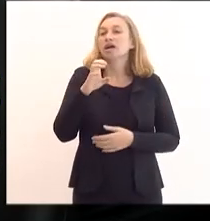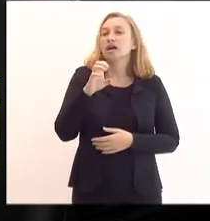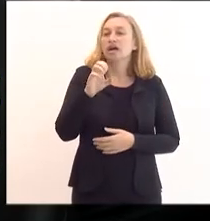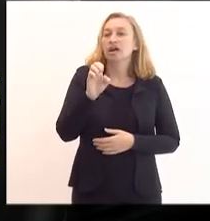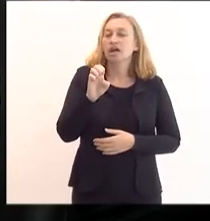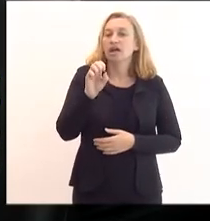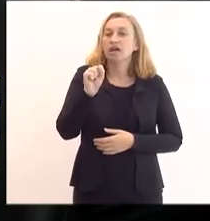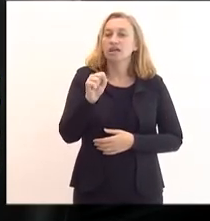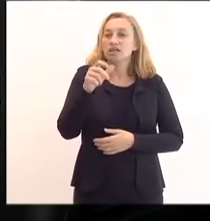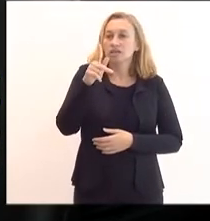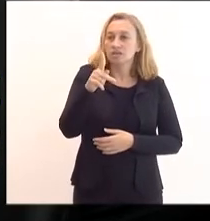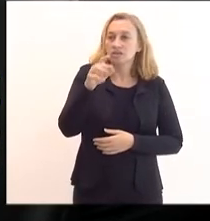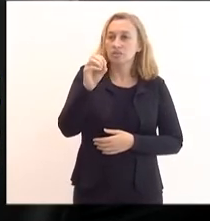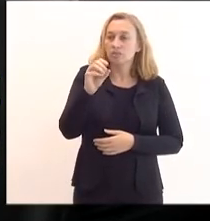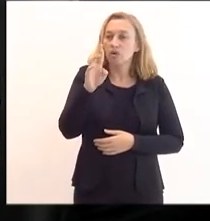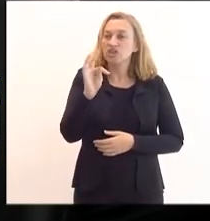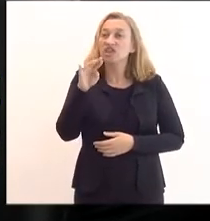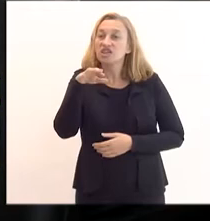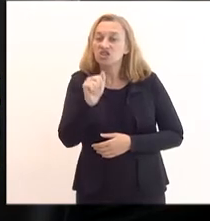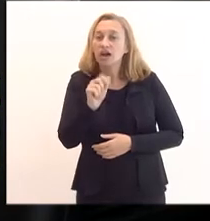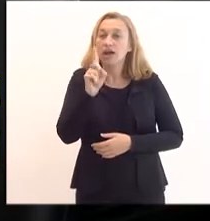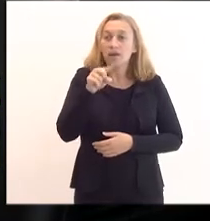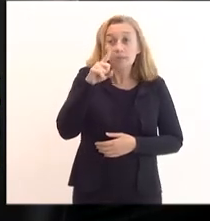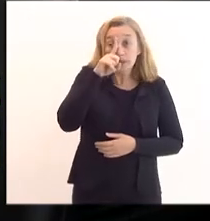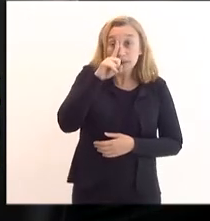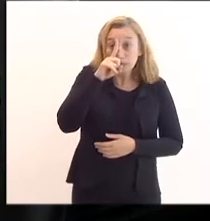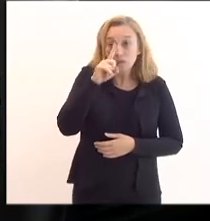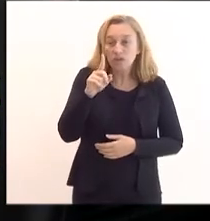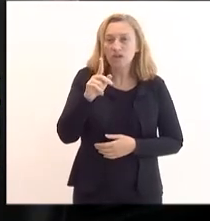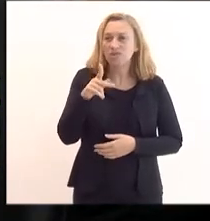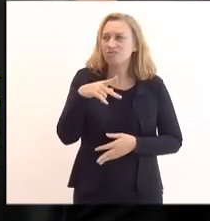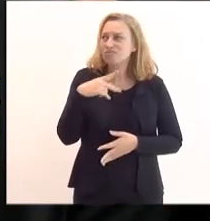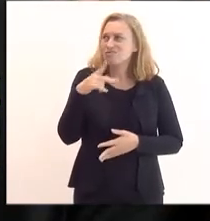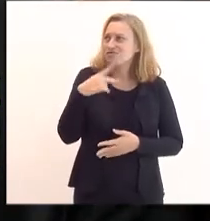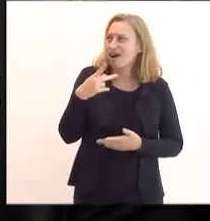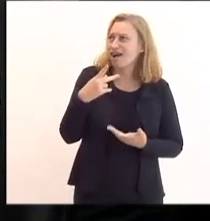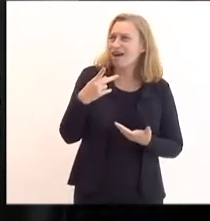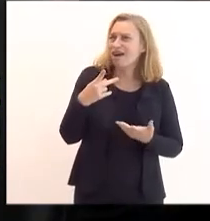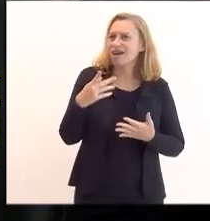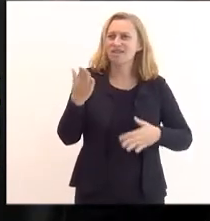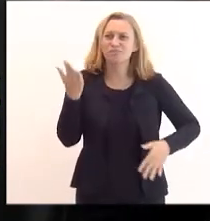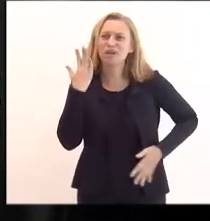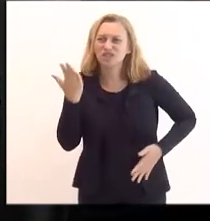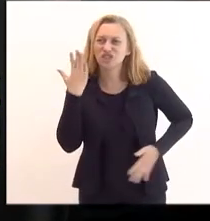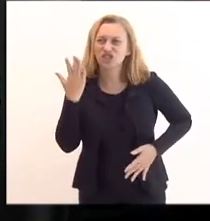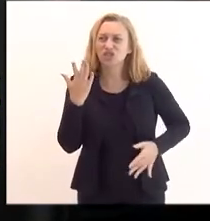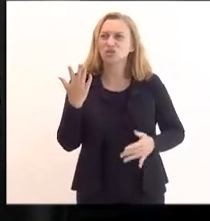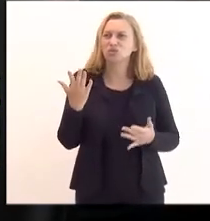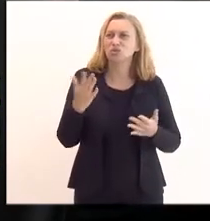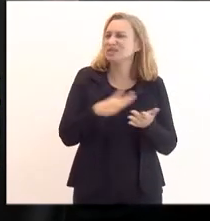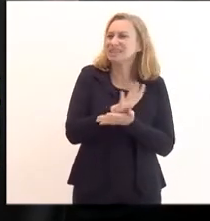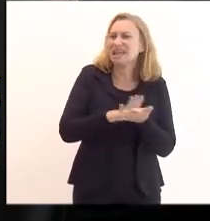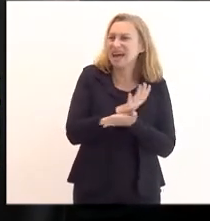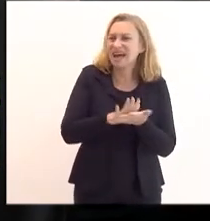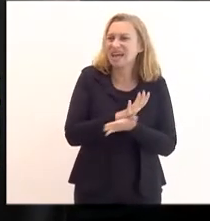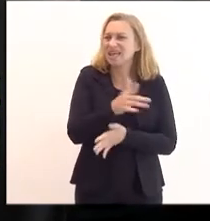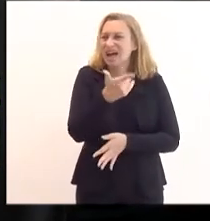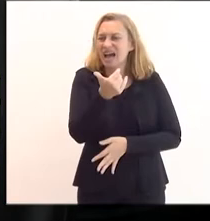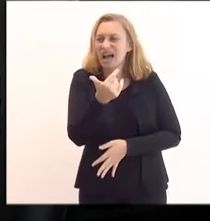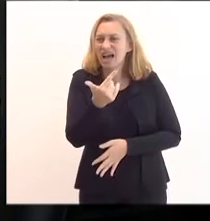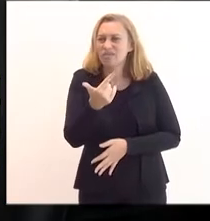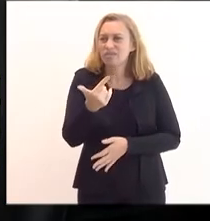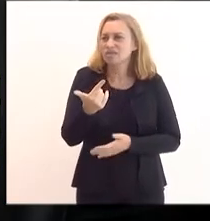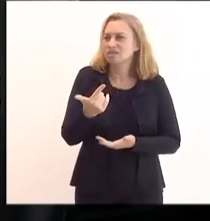menção alguma sobre a possibilidade de porte, condição de tráfego armado ou desarmado. Qual municiado. É a consequência prática